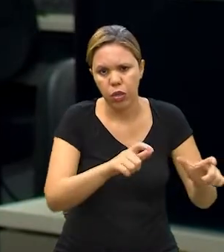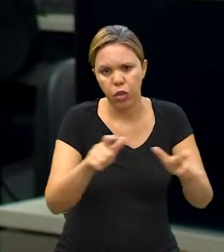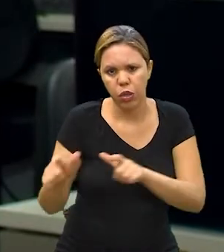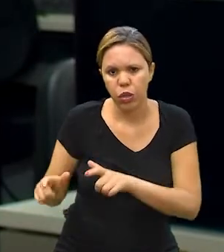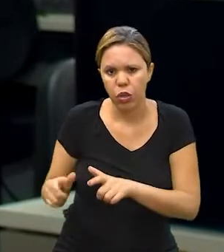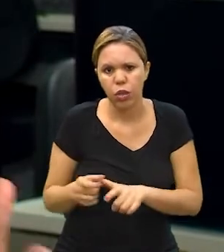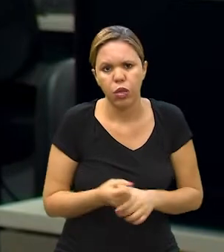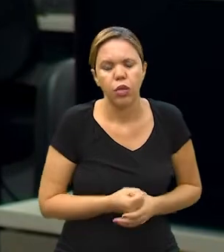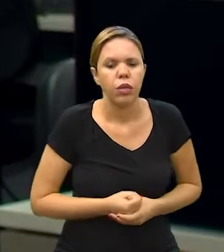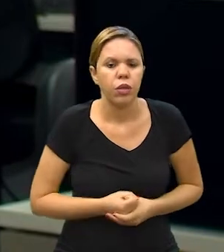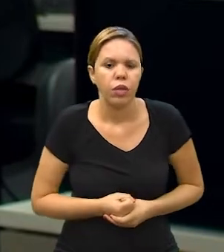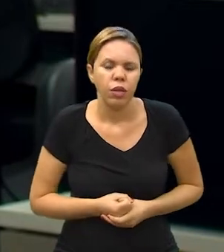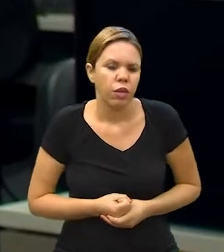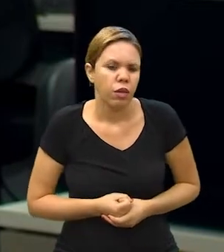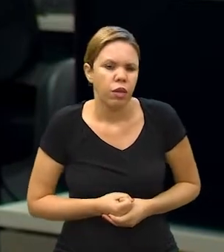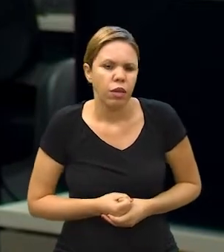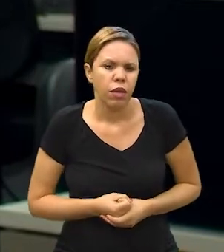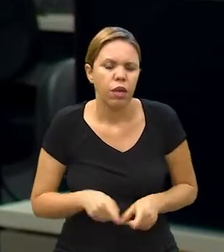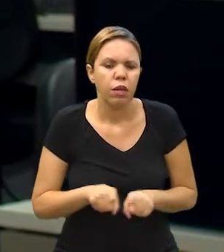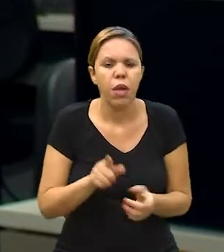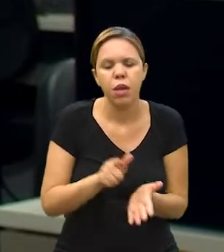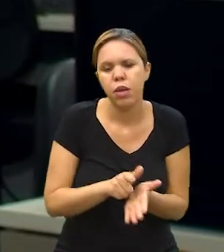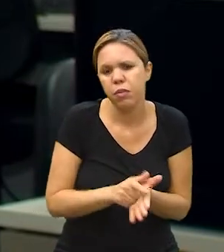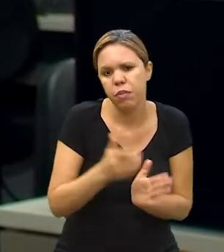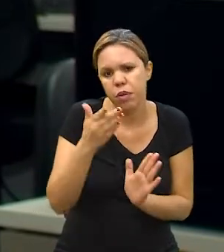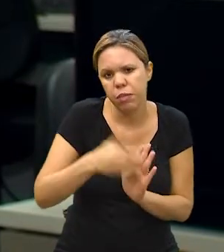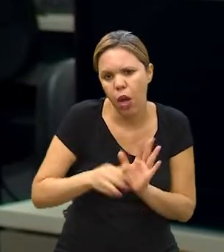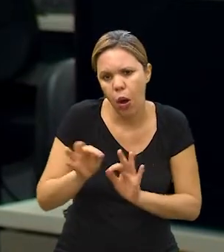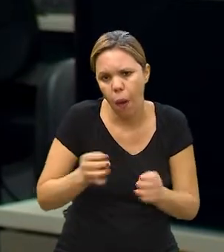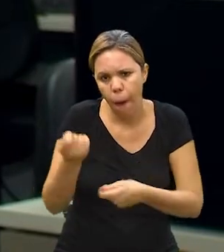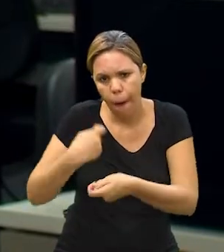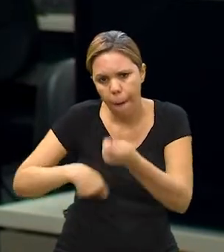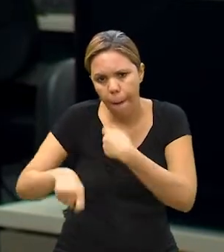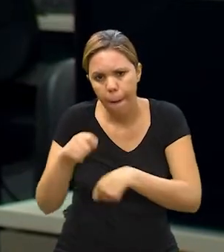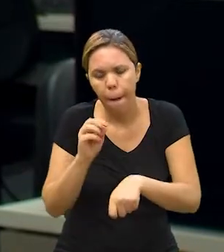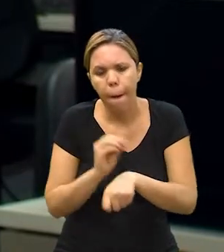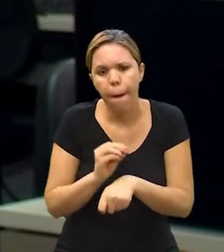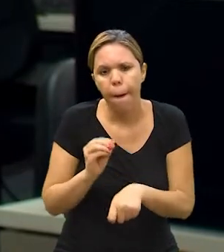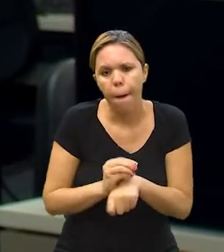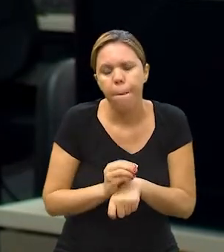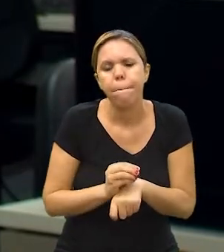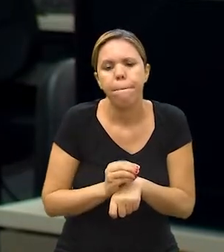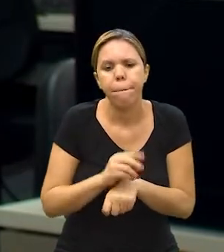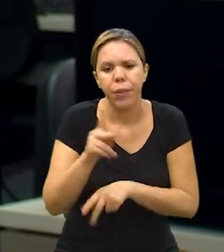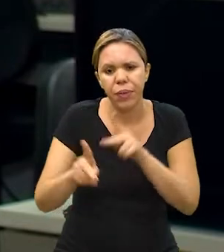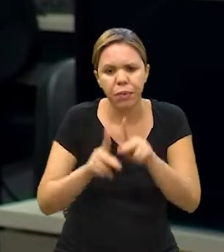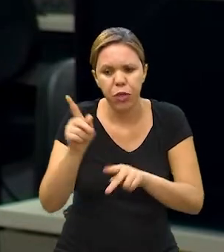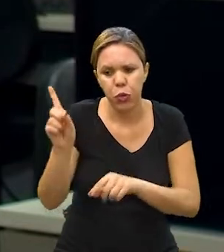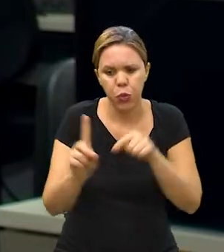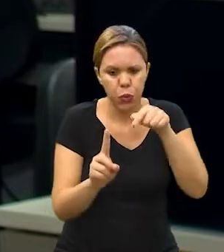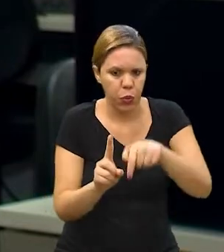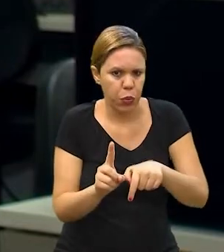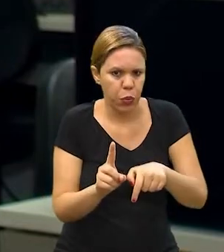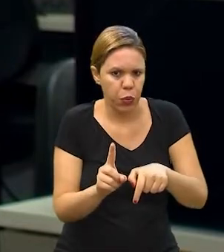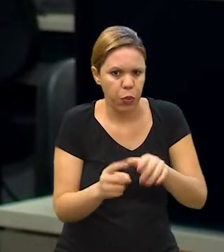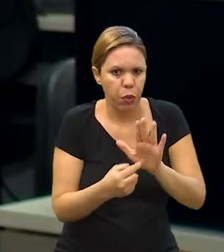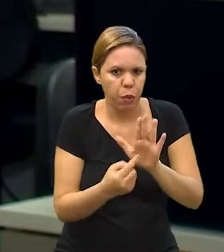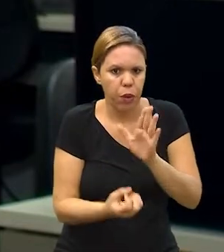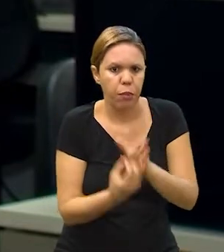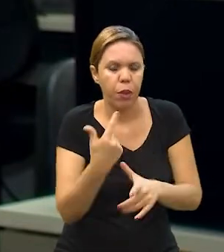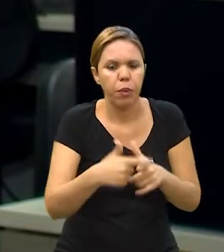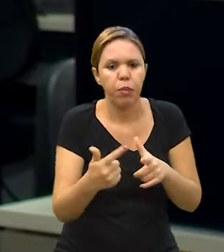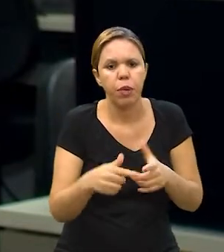fluxos de encaminhamento e de organização das linhas de cuidado para esses pacientes. Então, o paciente que aparece com um problema tal